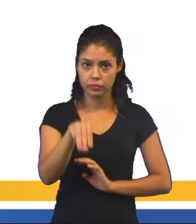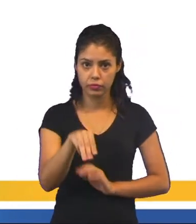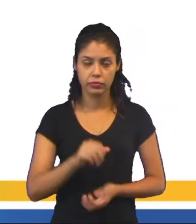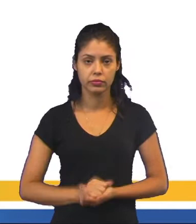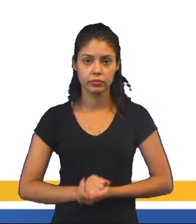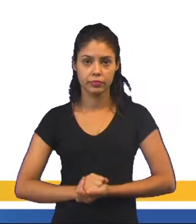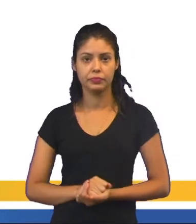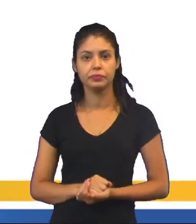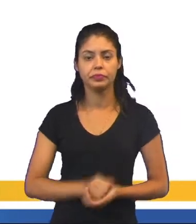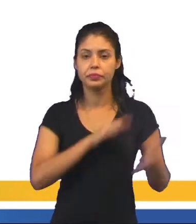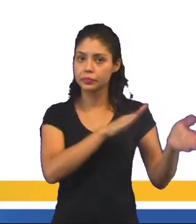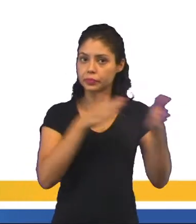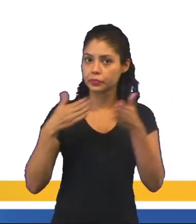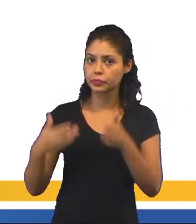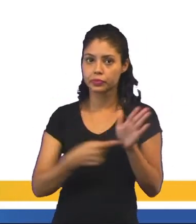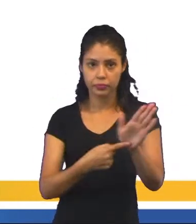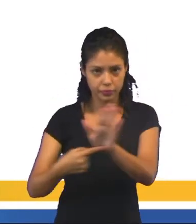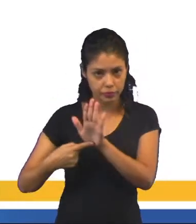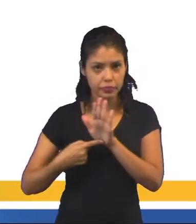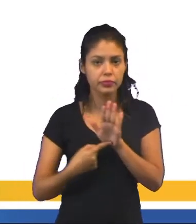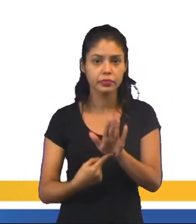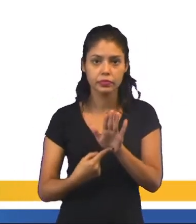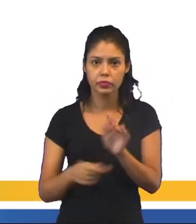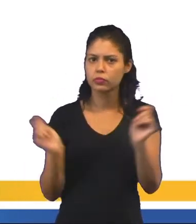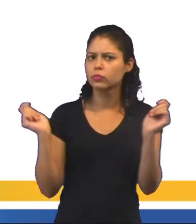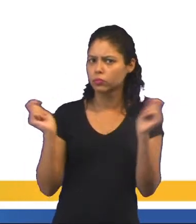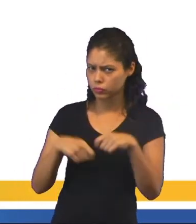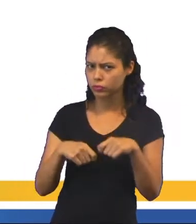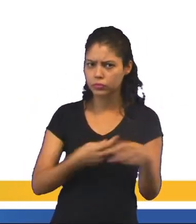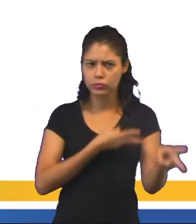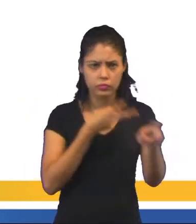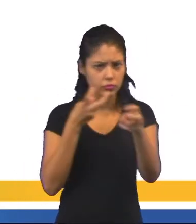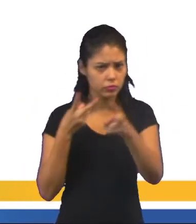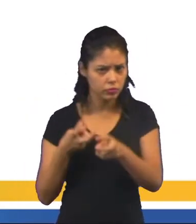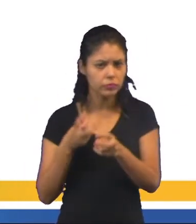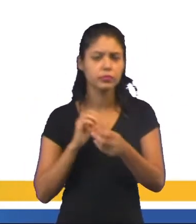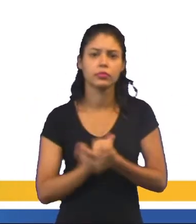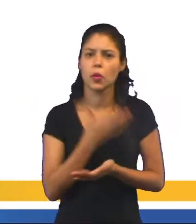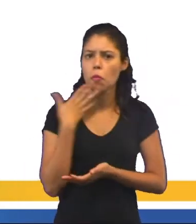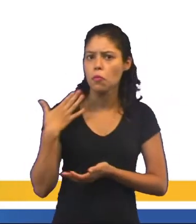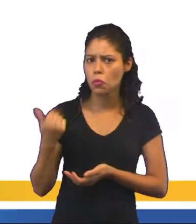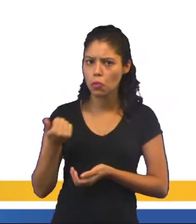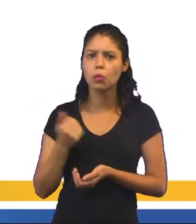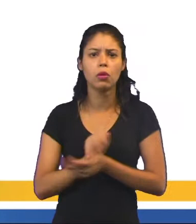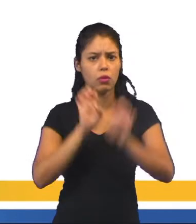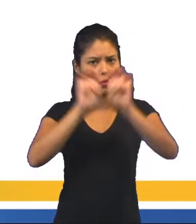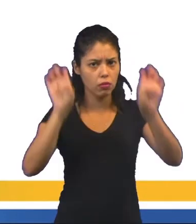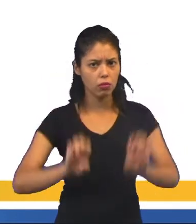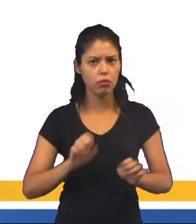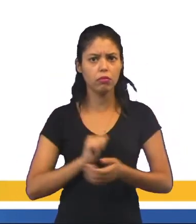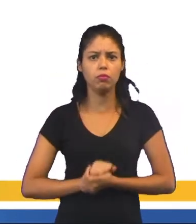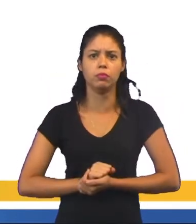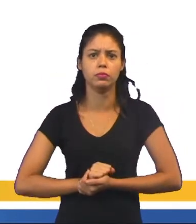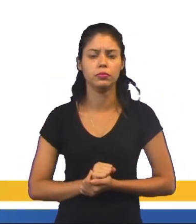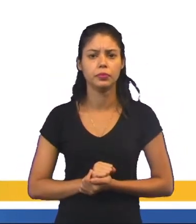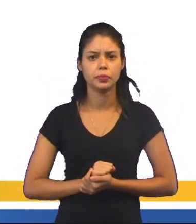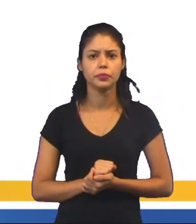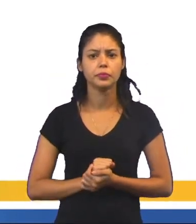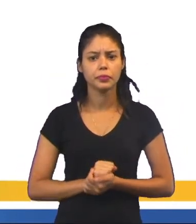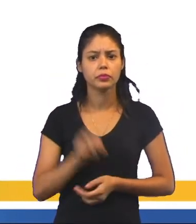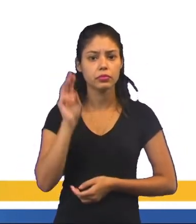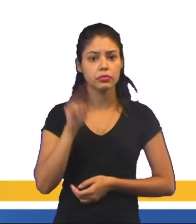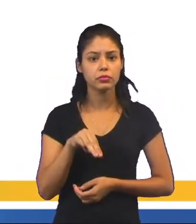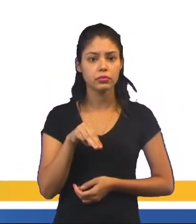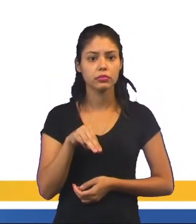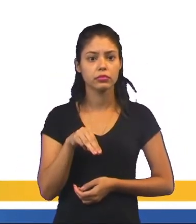matrizes. A partir da apresentação, é possível perceber melhor a estrutura.